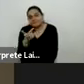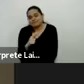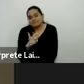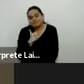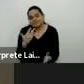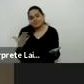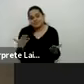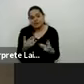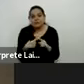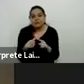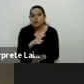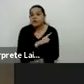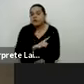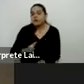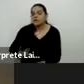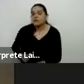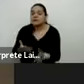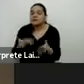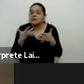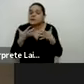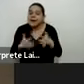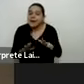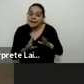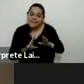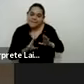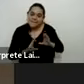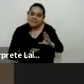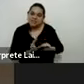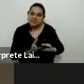governo não quer mexer nos fundamentos